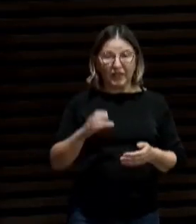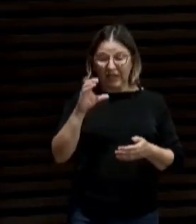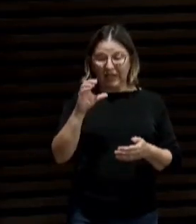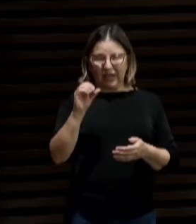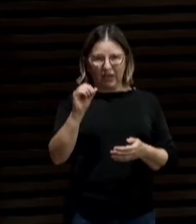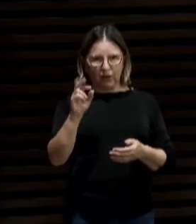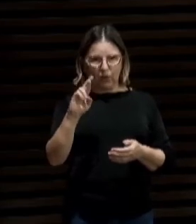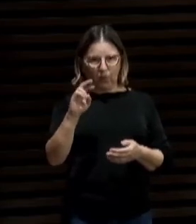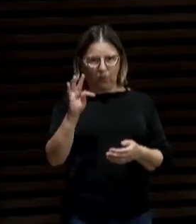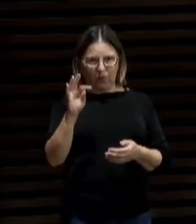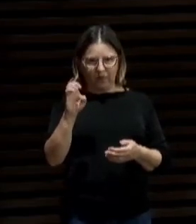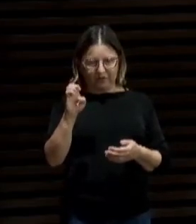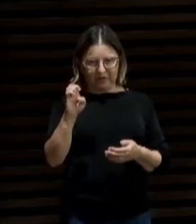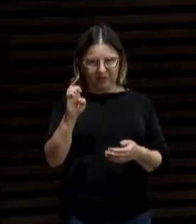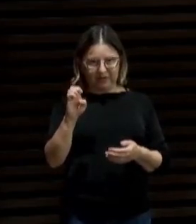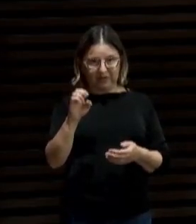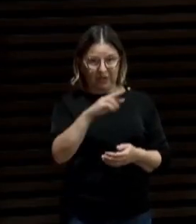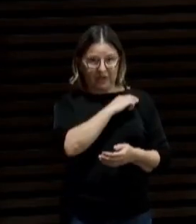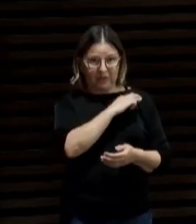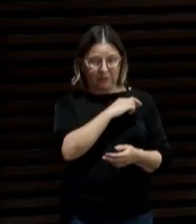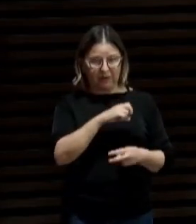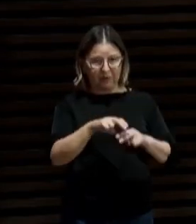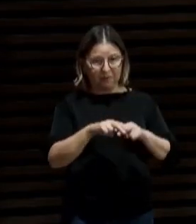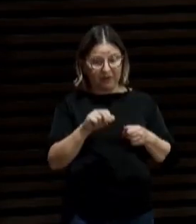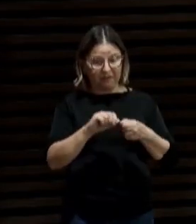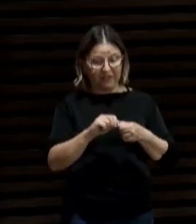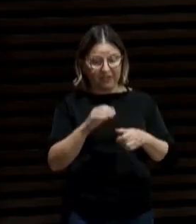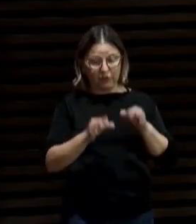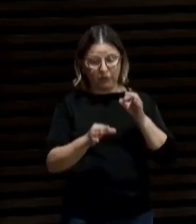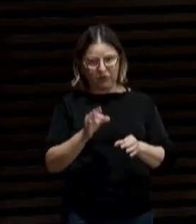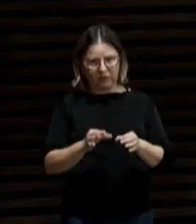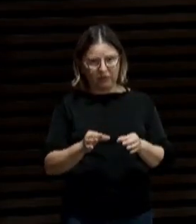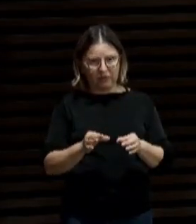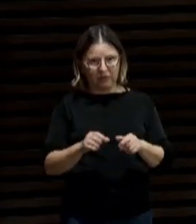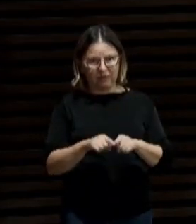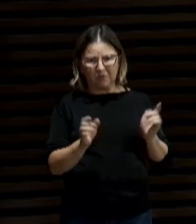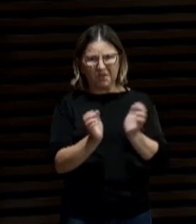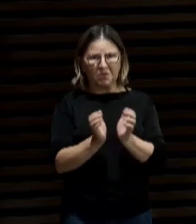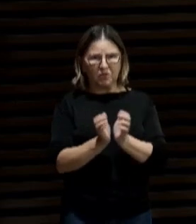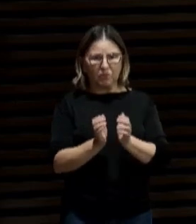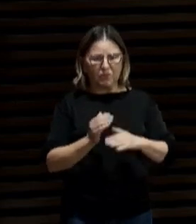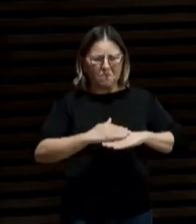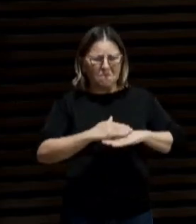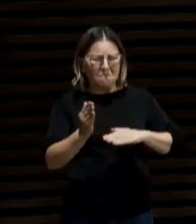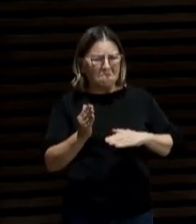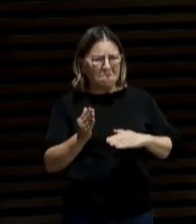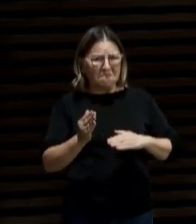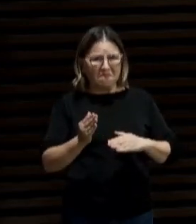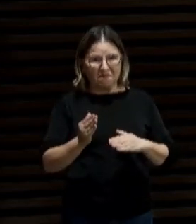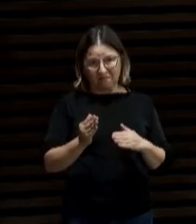país, os mais injustos do Brasil. O que a gente vê, meus amados?